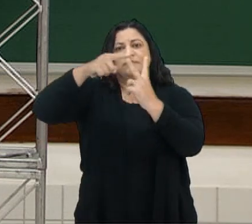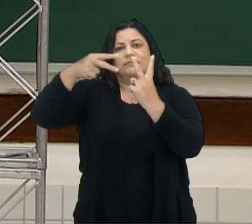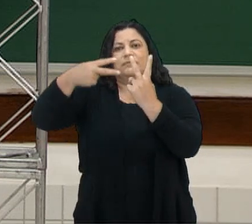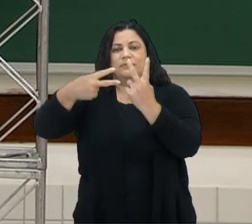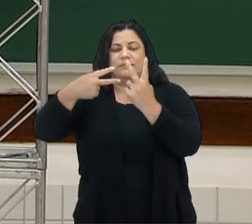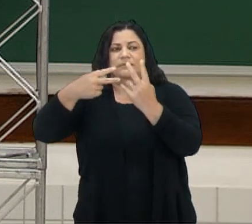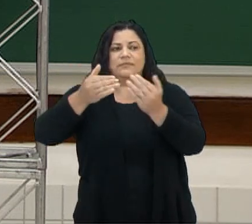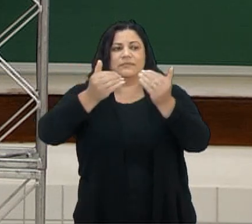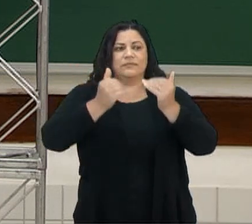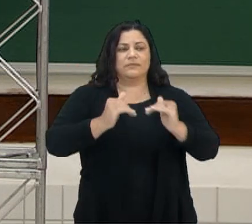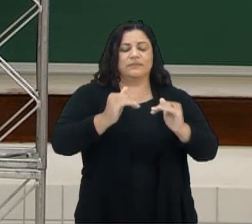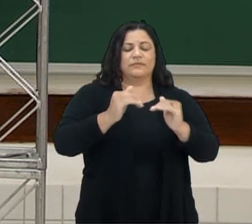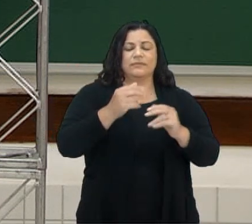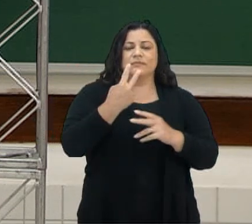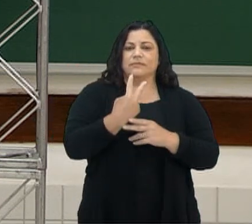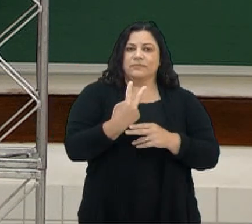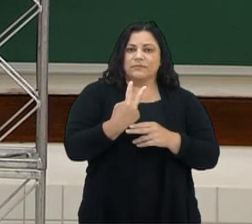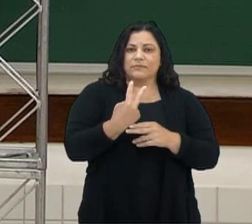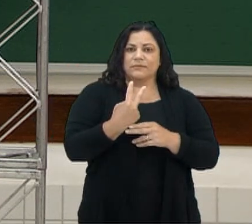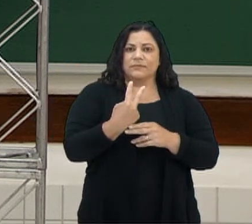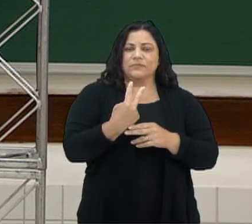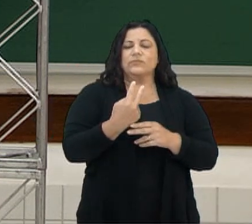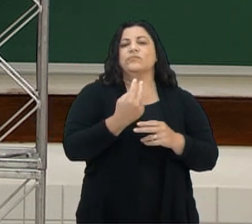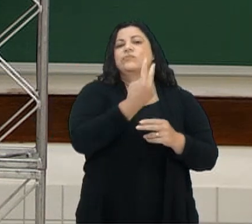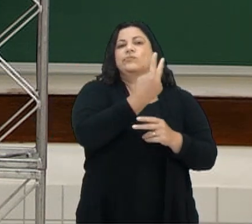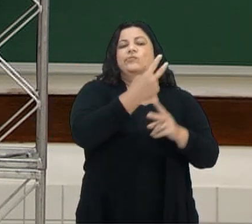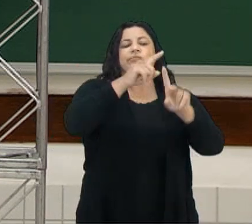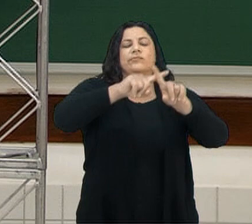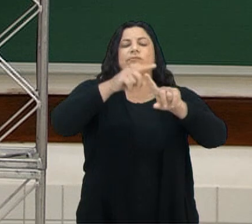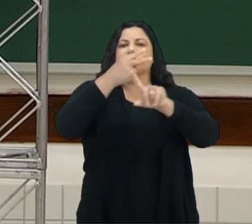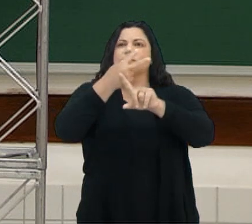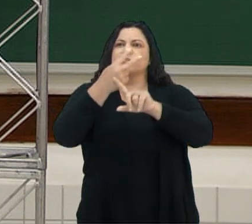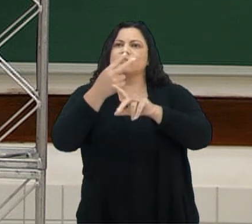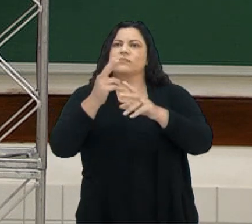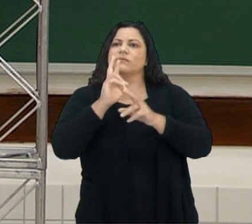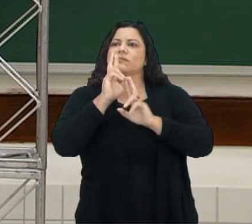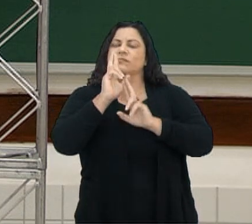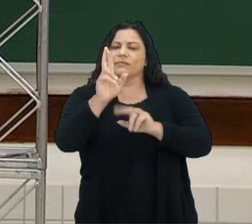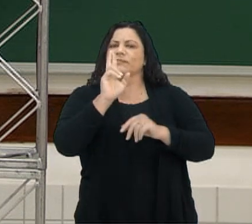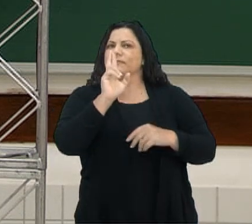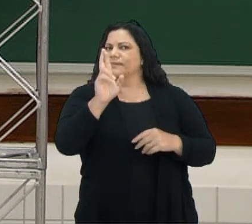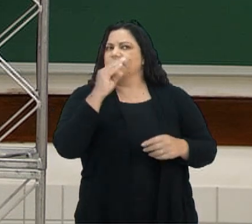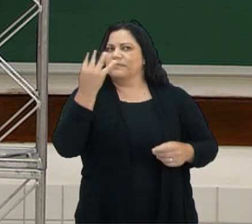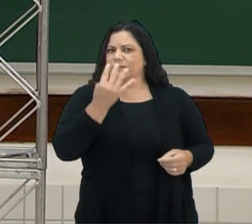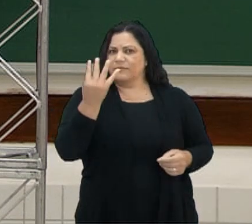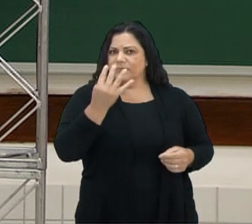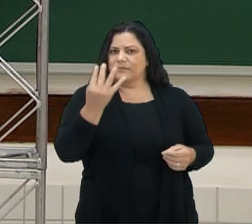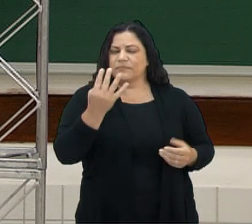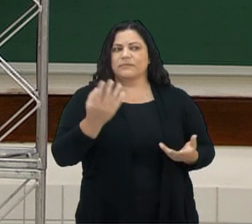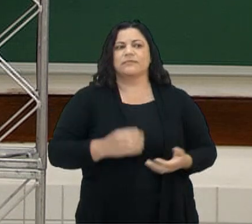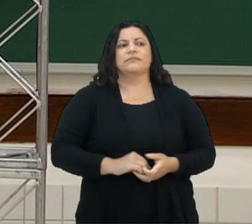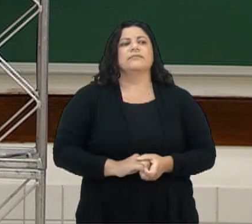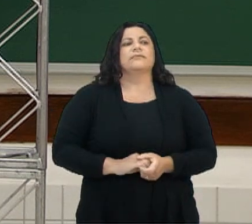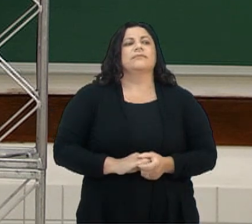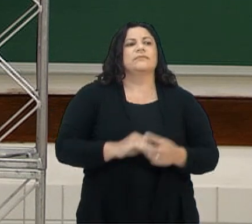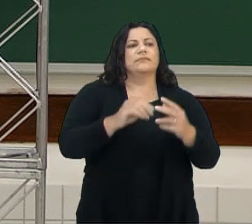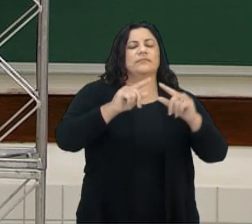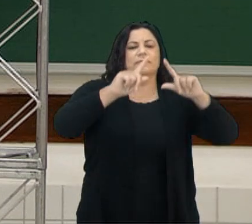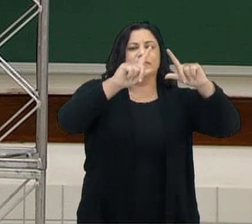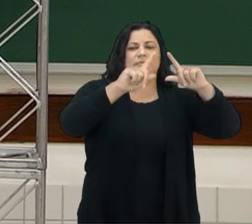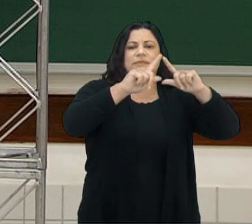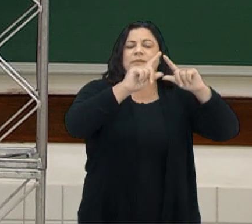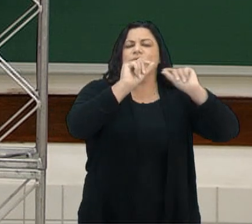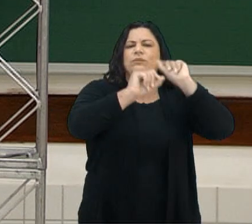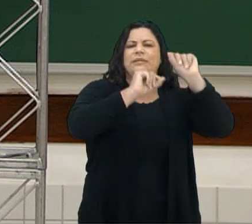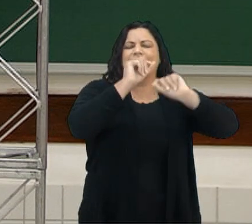2. 2 vezes 2 vai ficar 4, mas eu posso simplesmente simplificar esse 2 com esse daqui. A área do